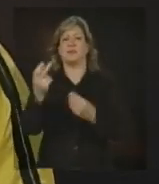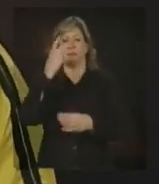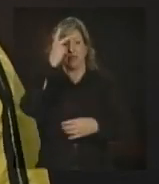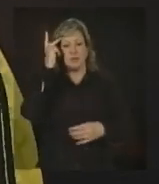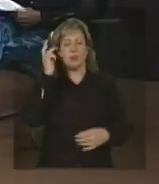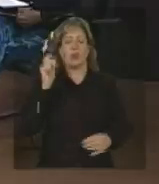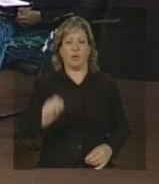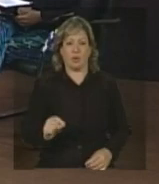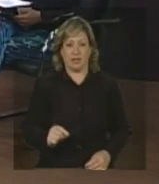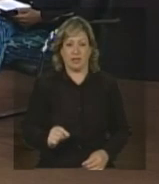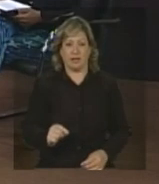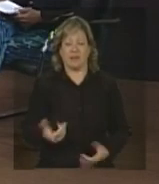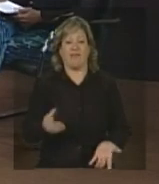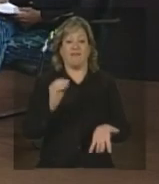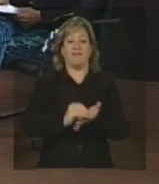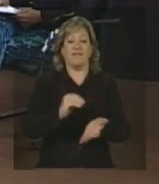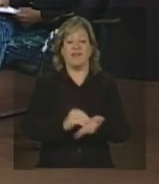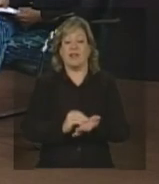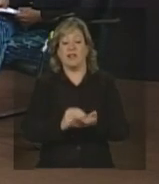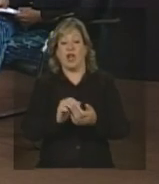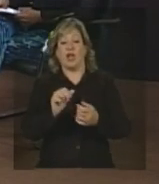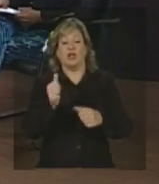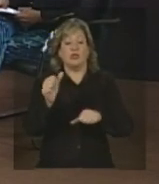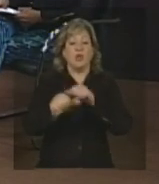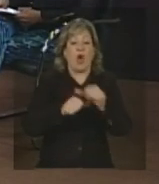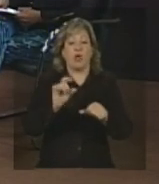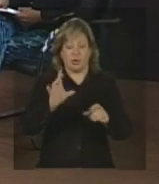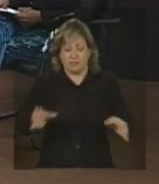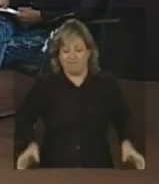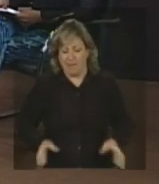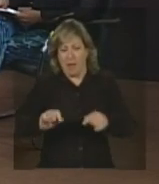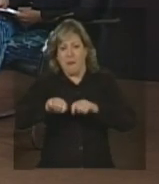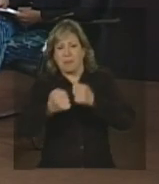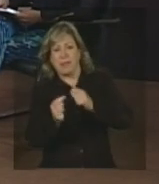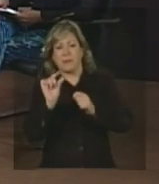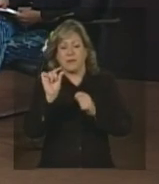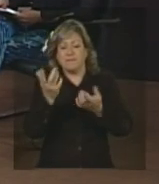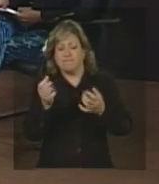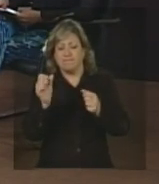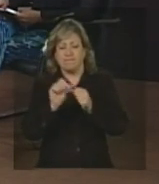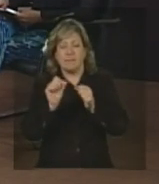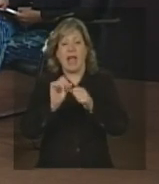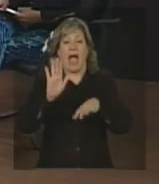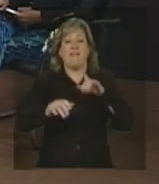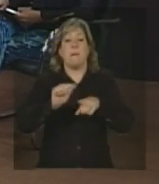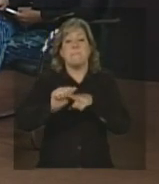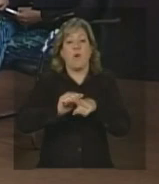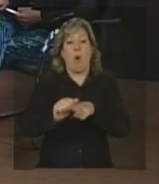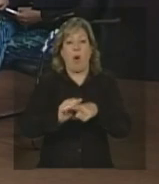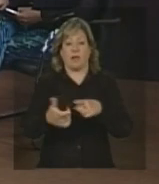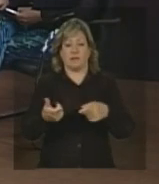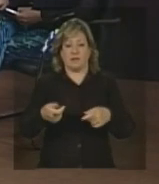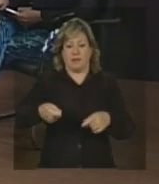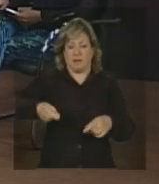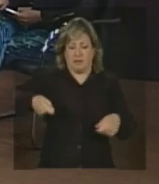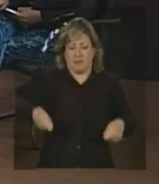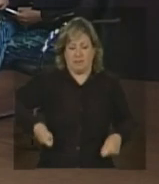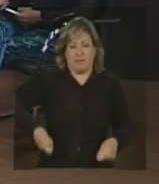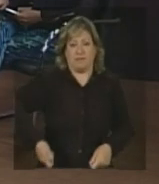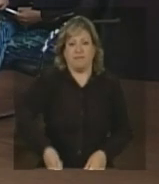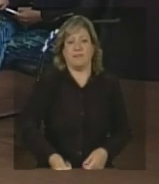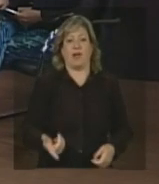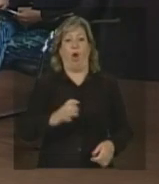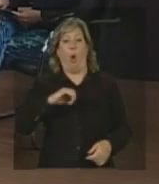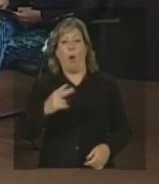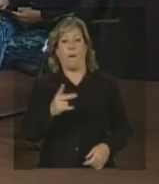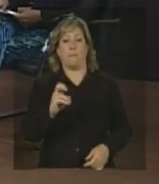que falta trocar apenas um rolamento na sua cadeira, ou uma borracha numa bengala, ou uma borracha na sua prótese